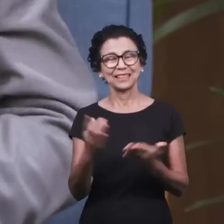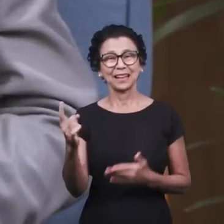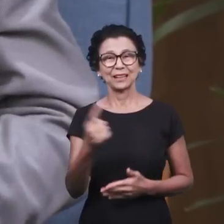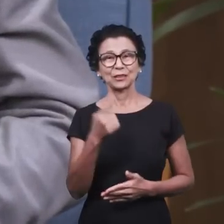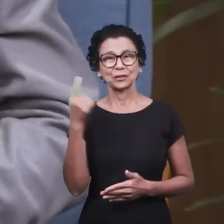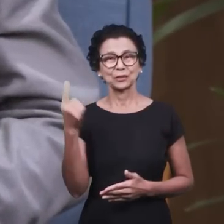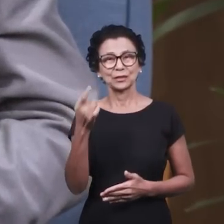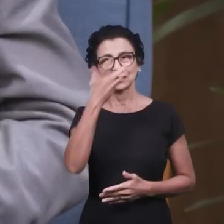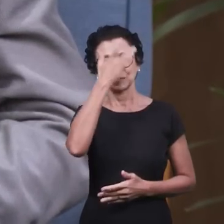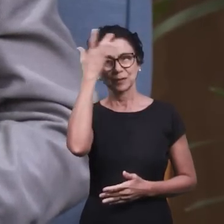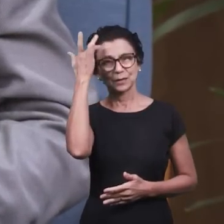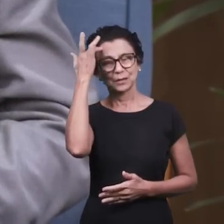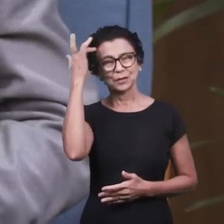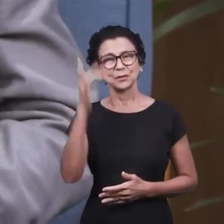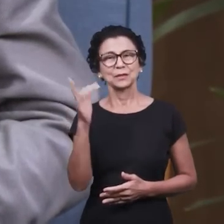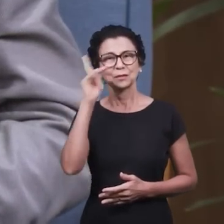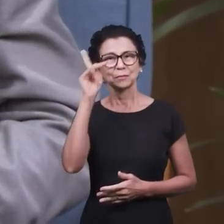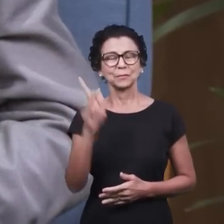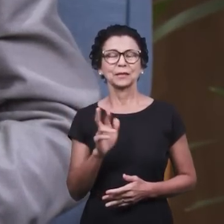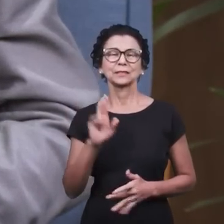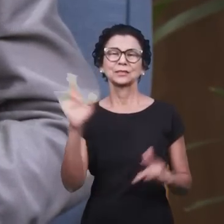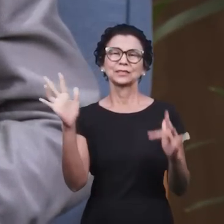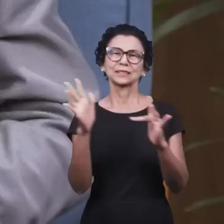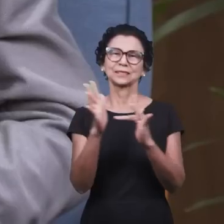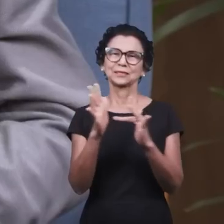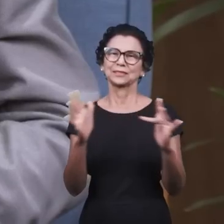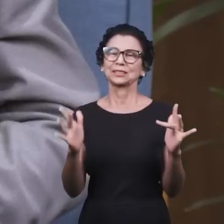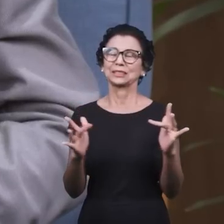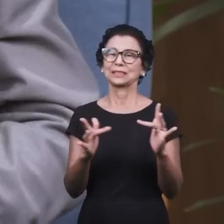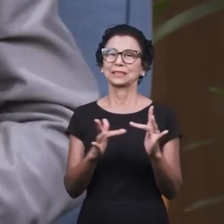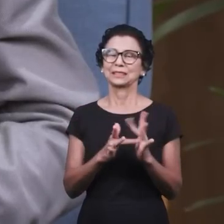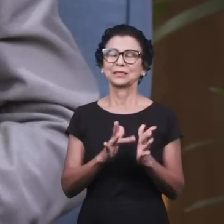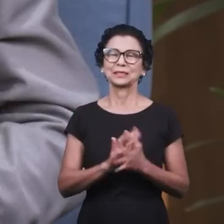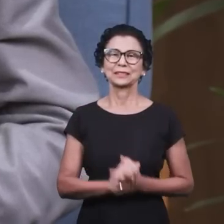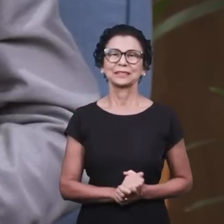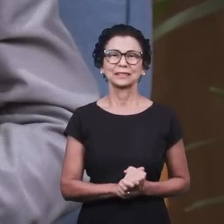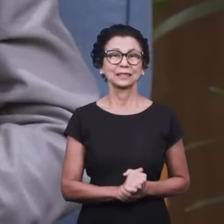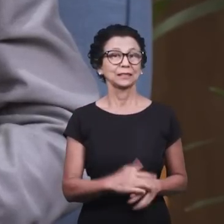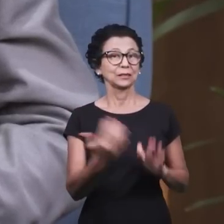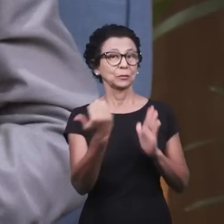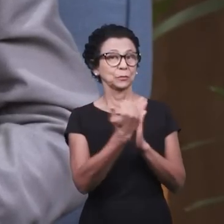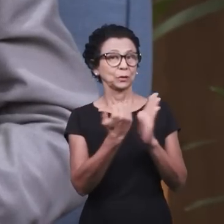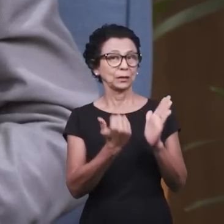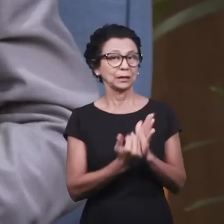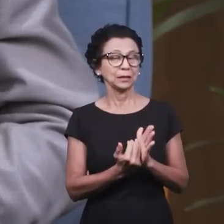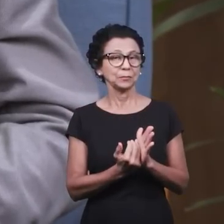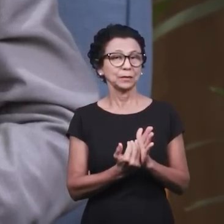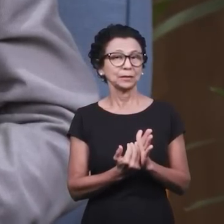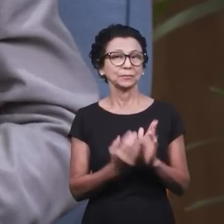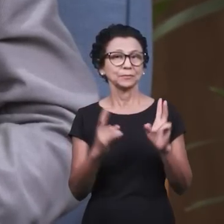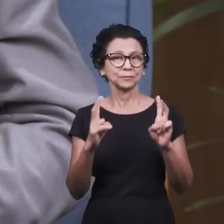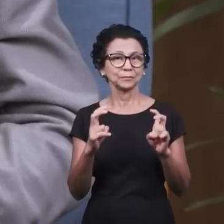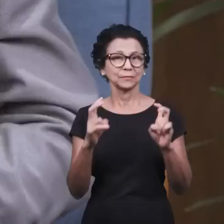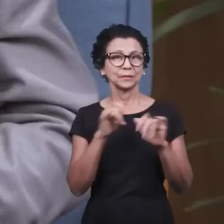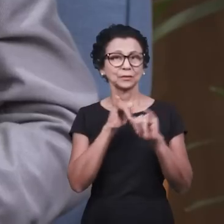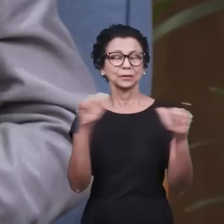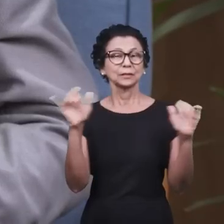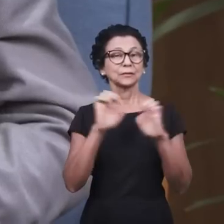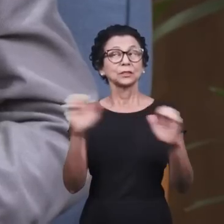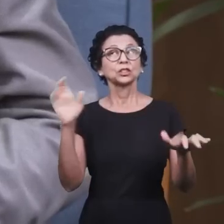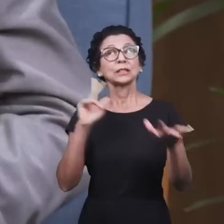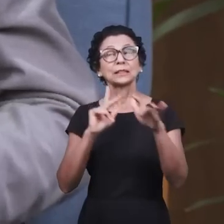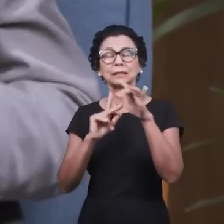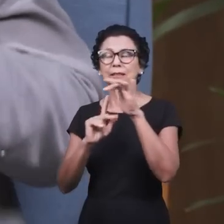Eu saúdo todos aqueles que nos assistem com a paz do Senhor Jesus. Este é o programa Anunciando o Evangelho